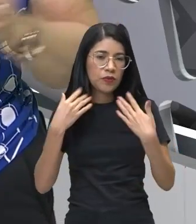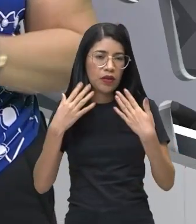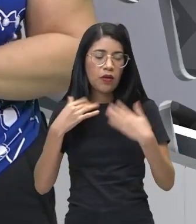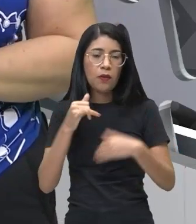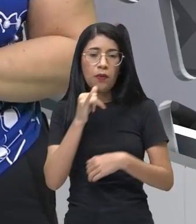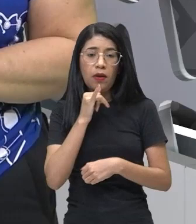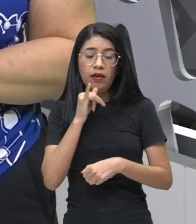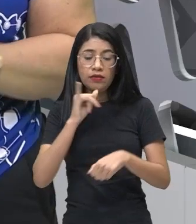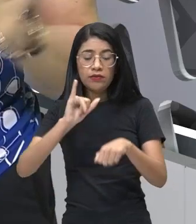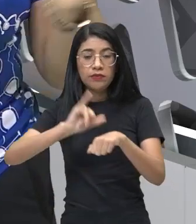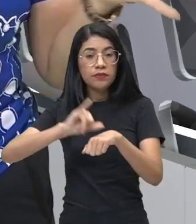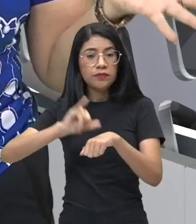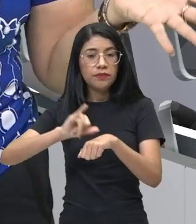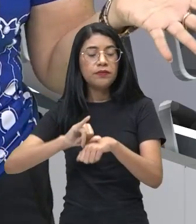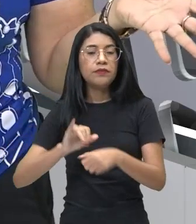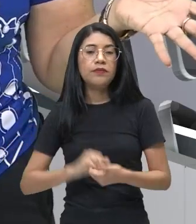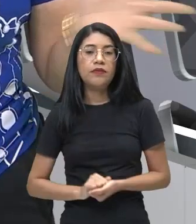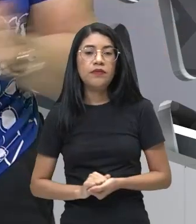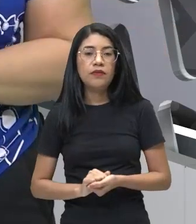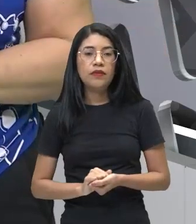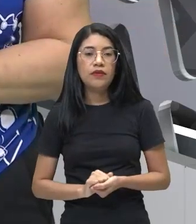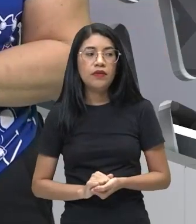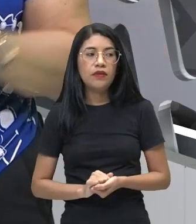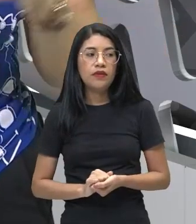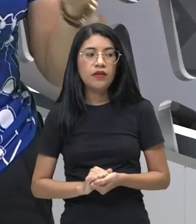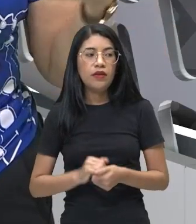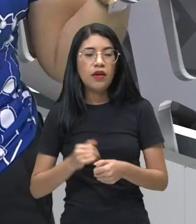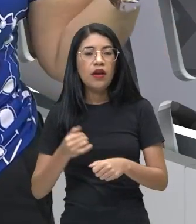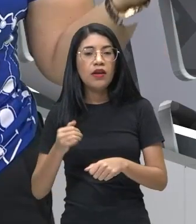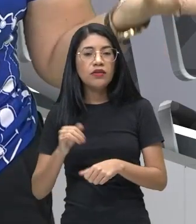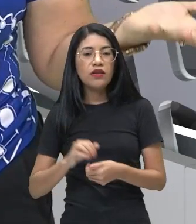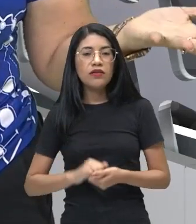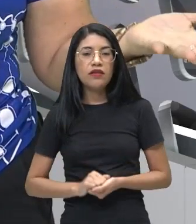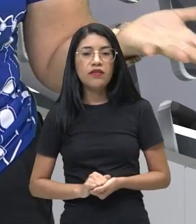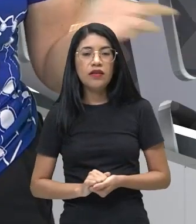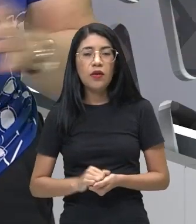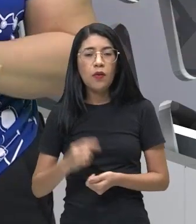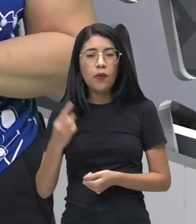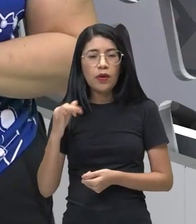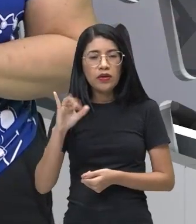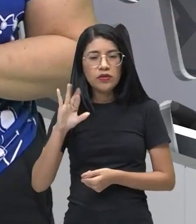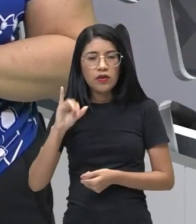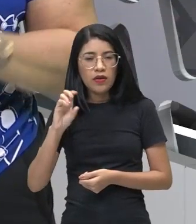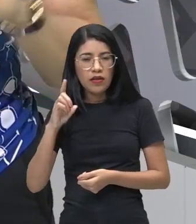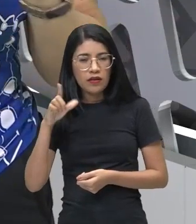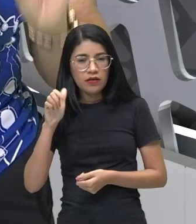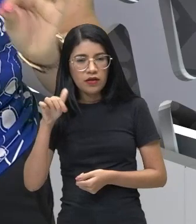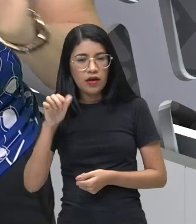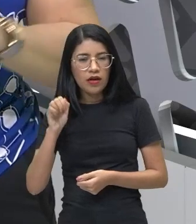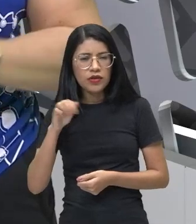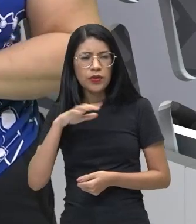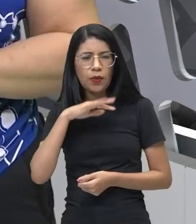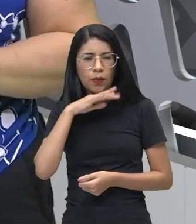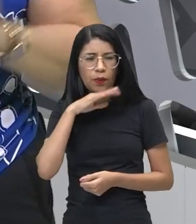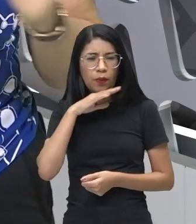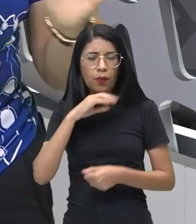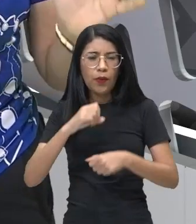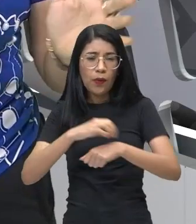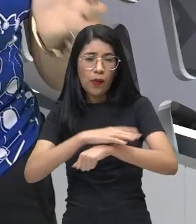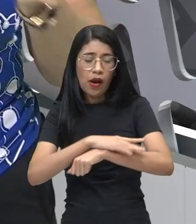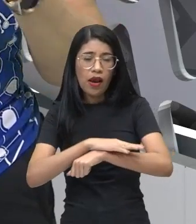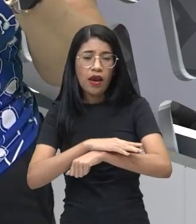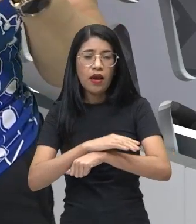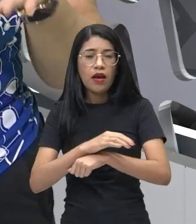exemplo, os metais. E os isolantes térmicos ou maus condutores conduzem mal o calor,